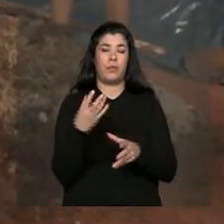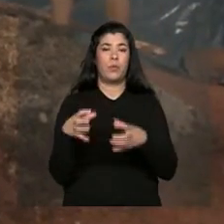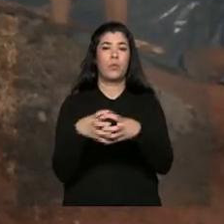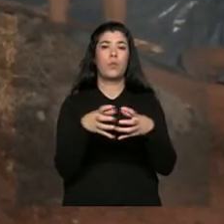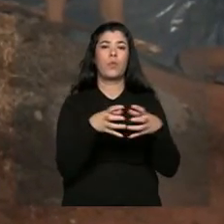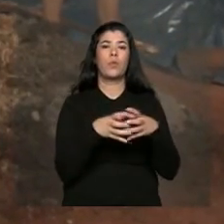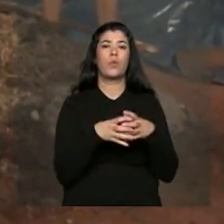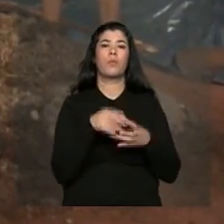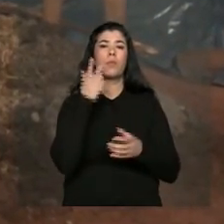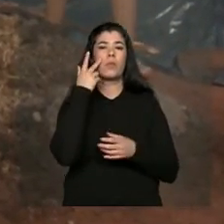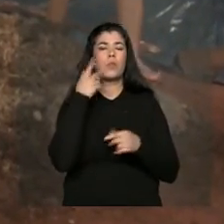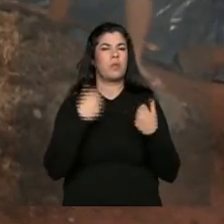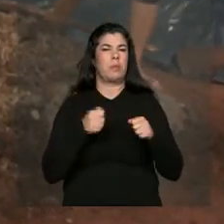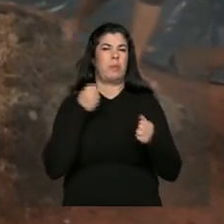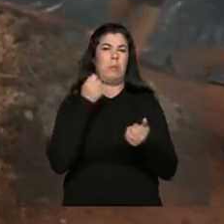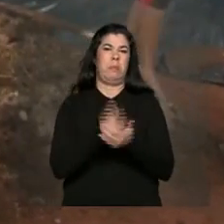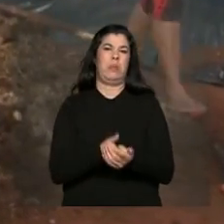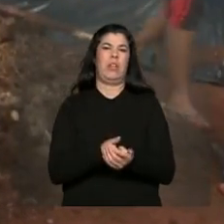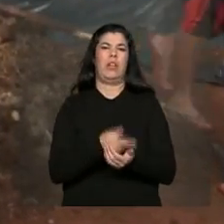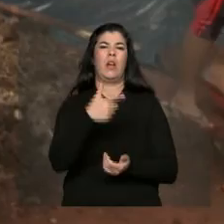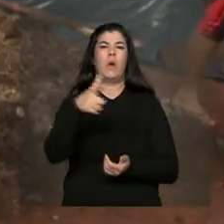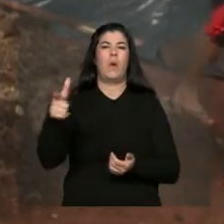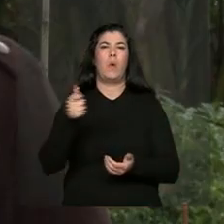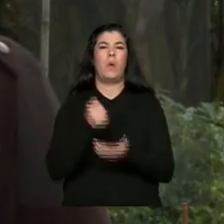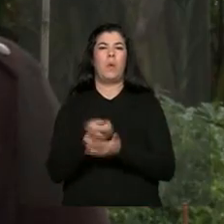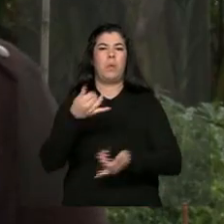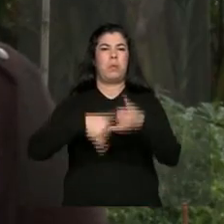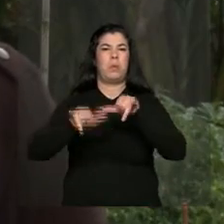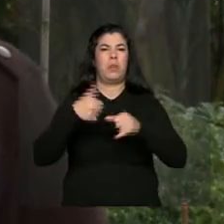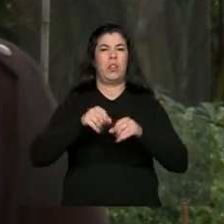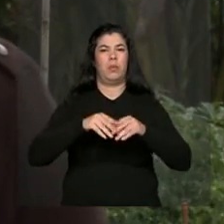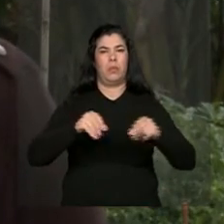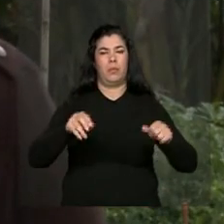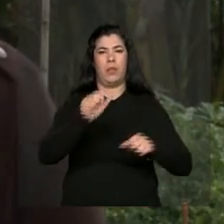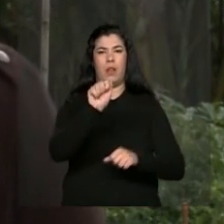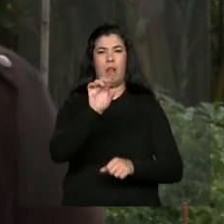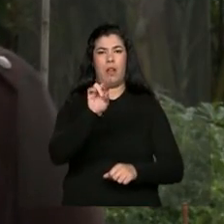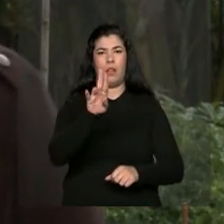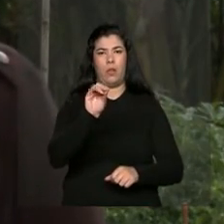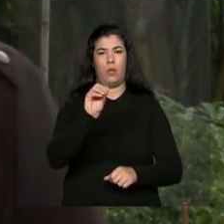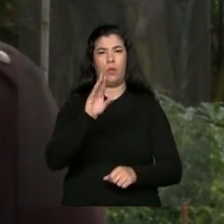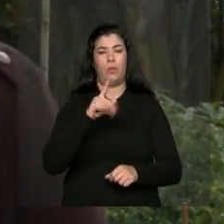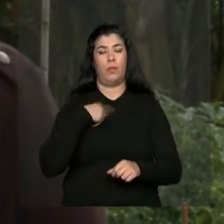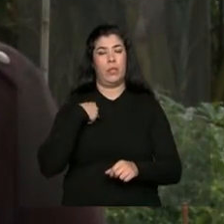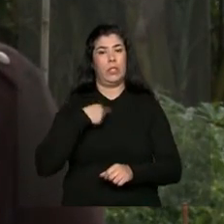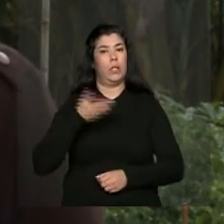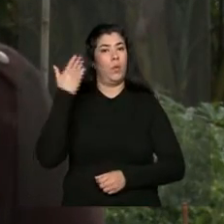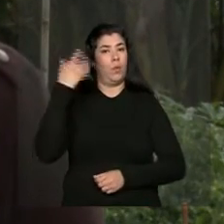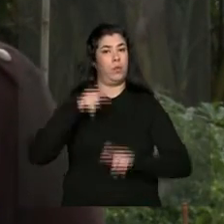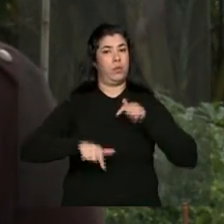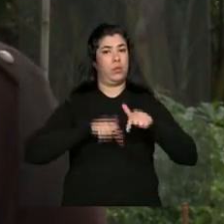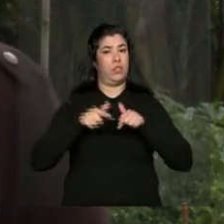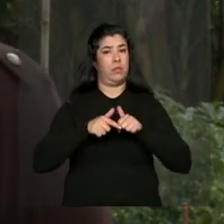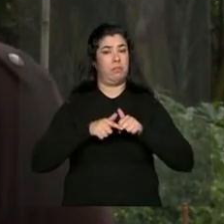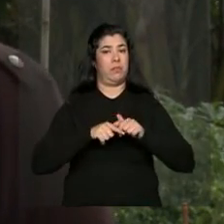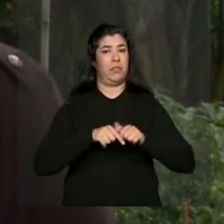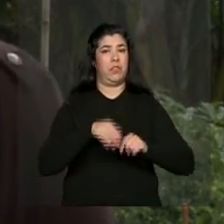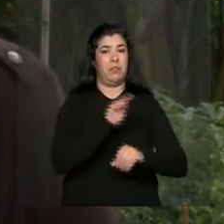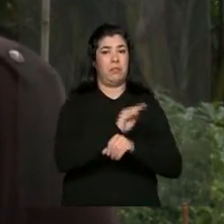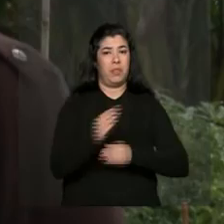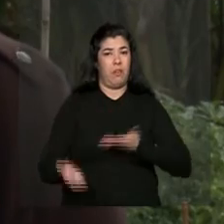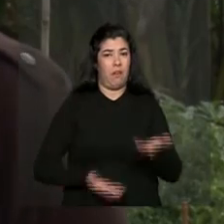não precisam mais gastar com adubos químicos. Eu trabalhava fora de diarista, aí resolvi